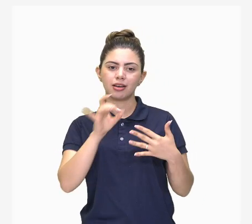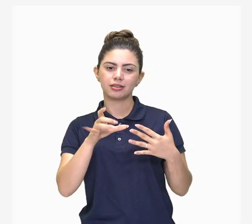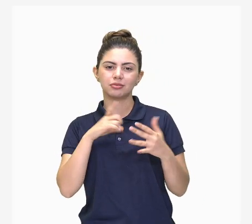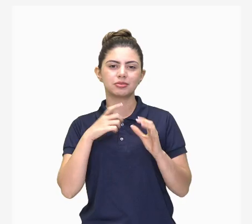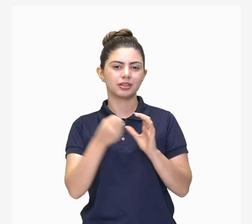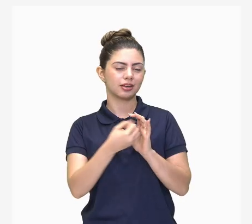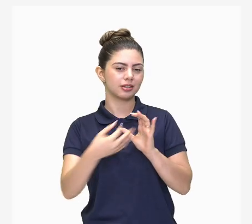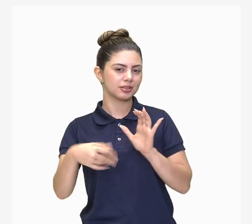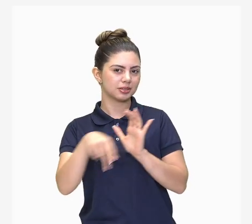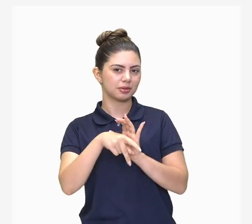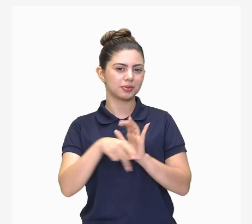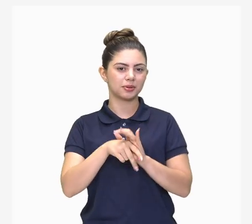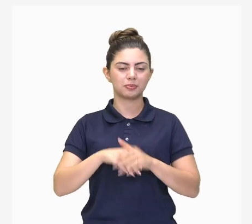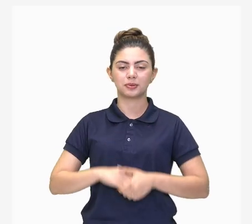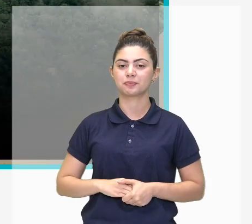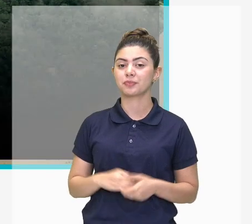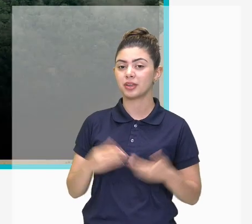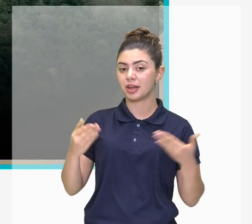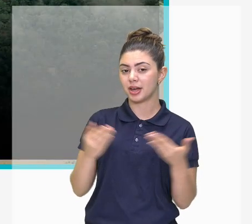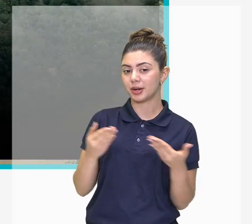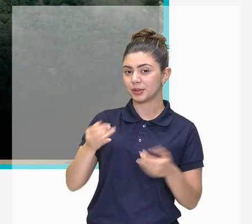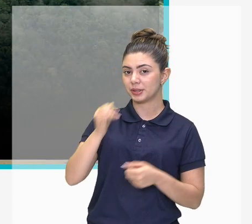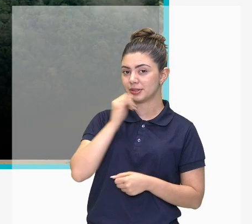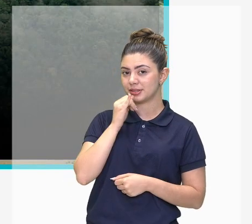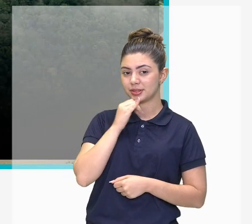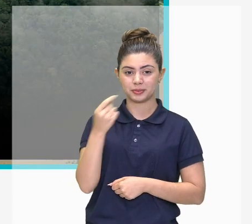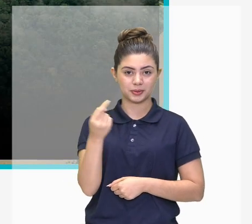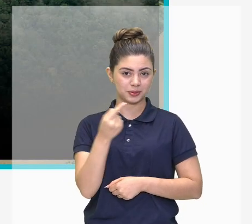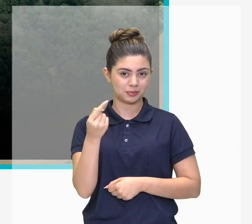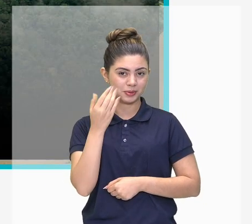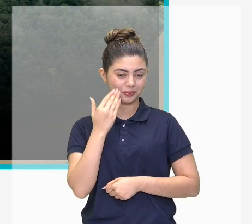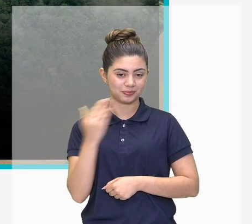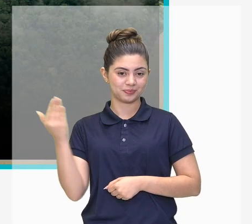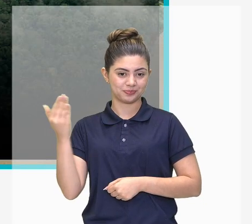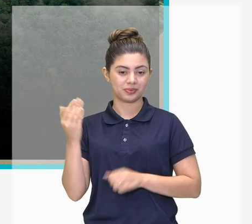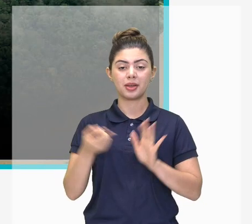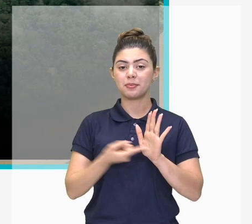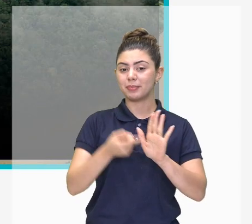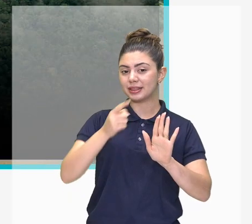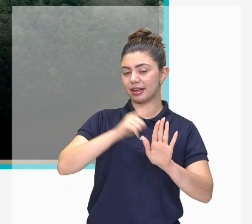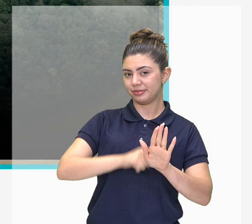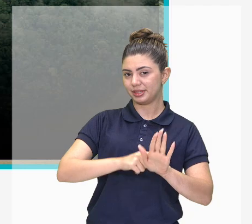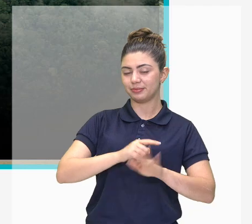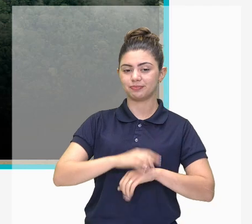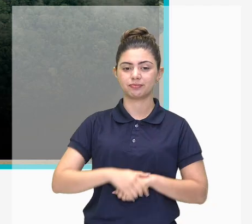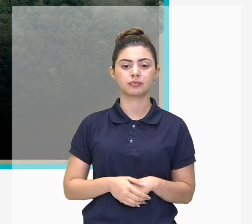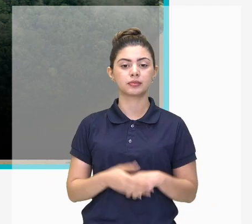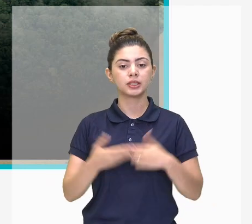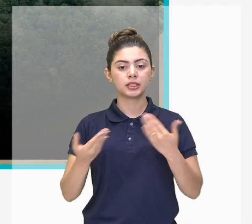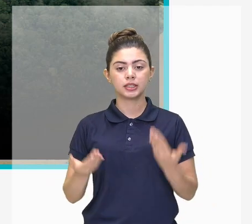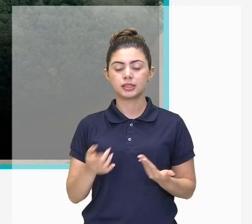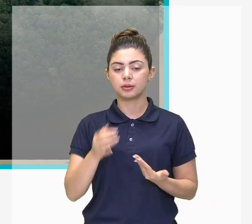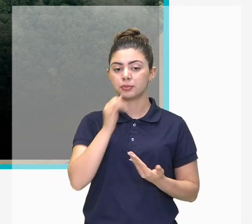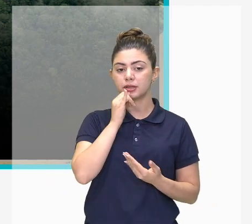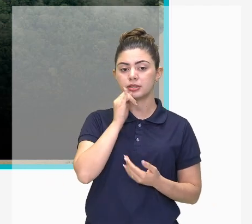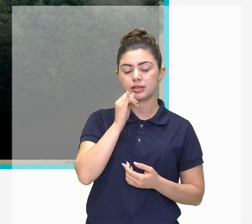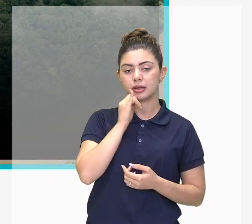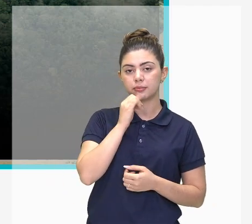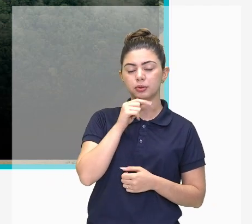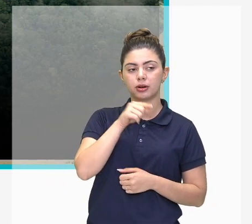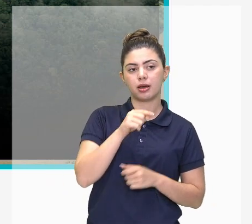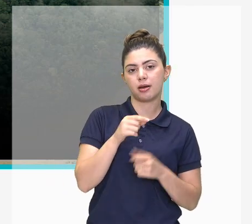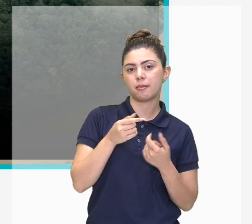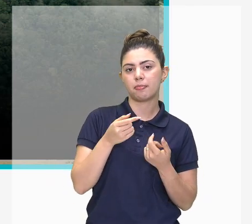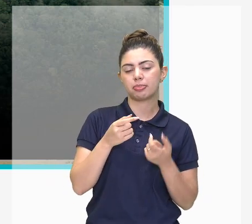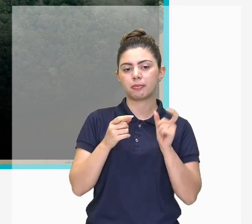particularidade. Vejamos o primeiro exemplo. Olha lá, metáfora. Substitui uma ideia por